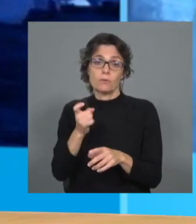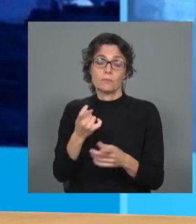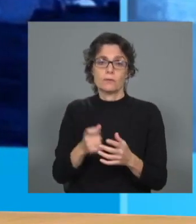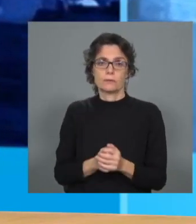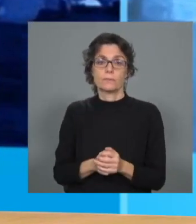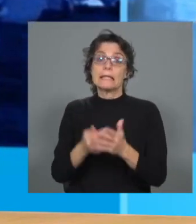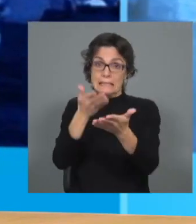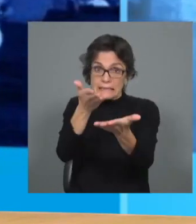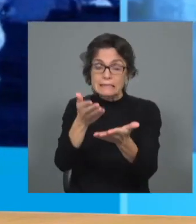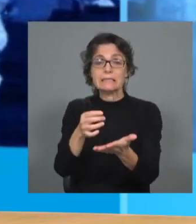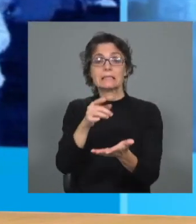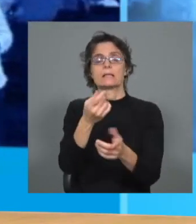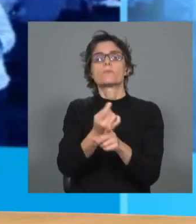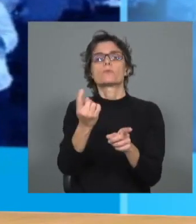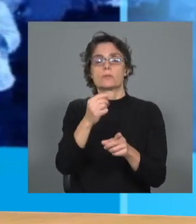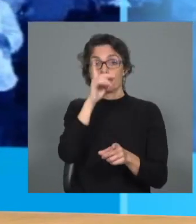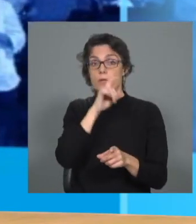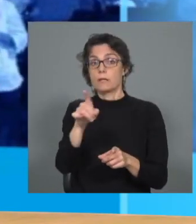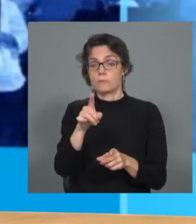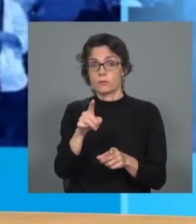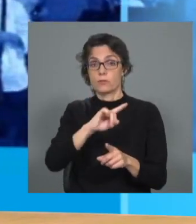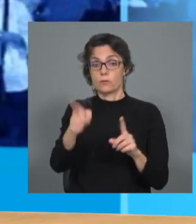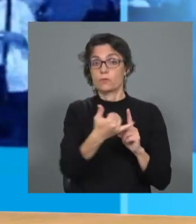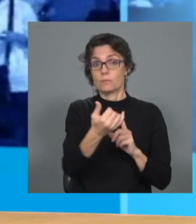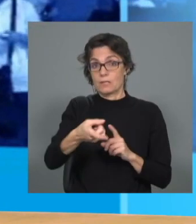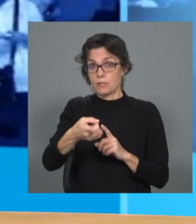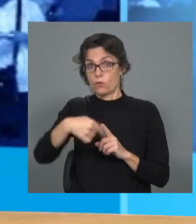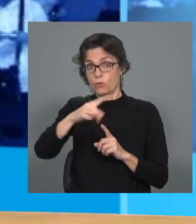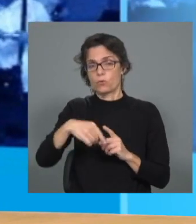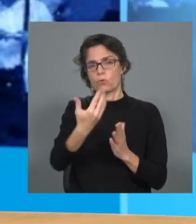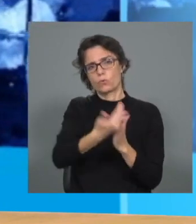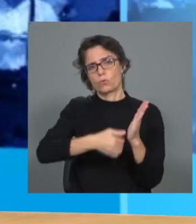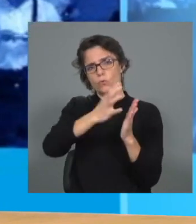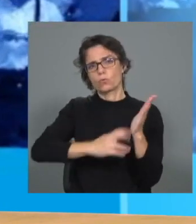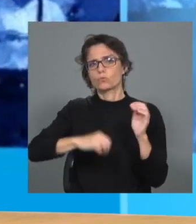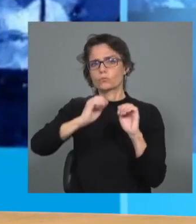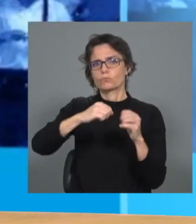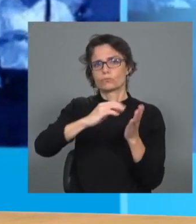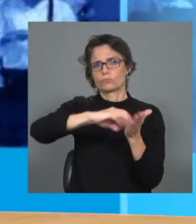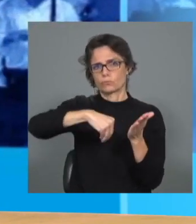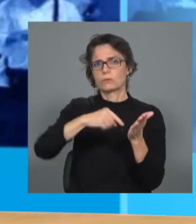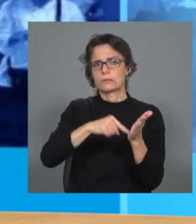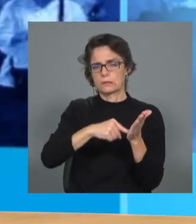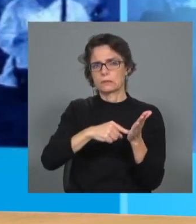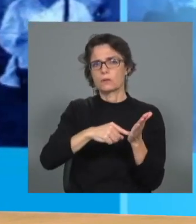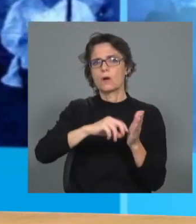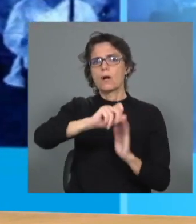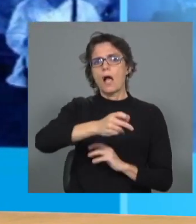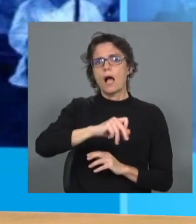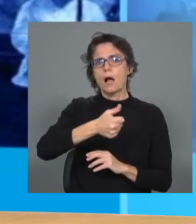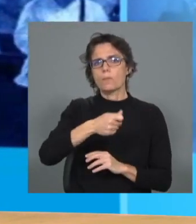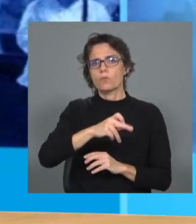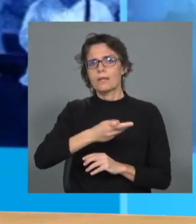já referiste, tivemos a assinatura do documento fundamental sobre a fraternidade humana em Abu Dhabi. Ainda este